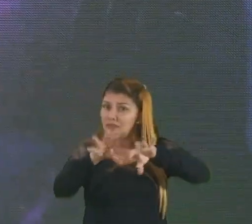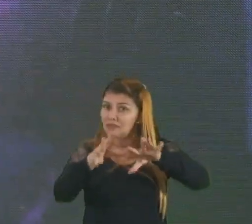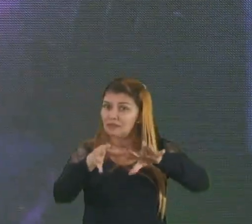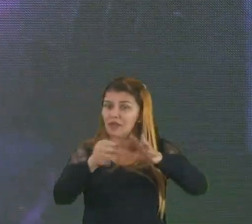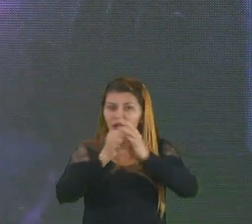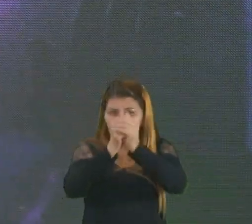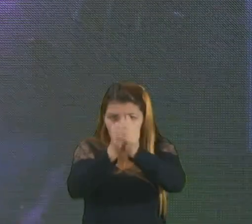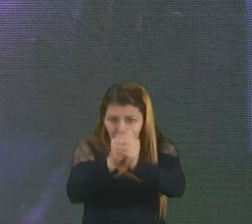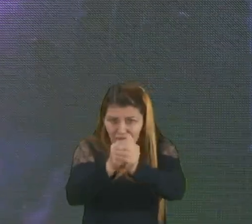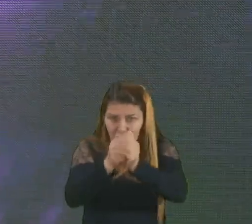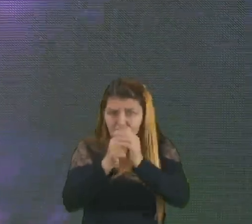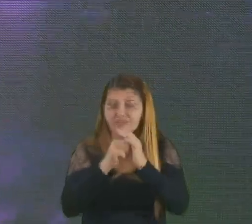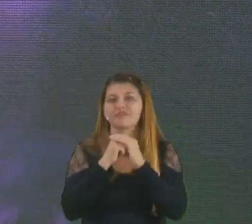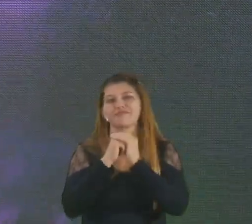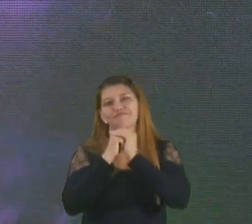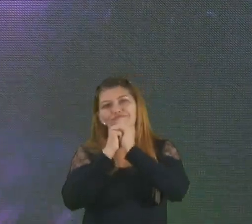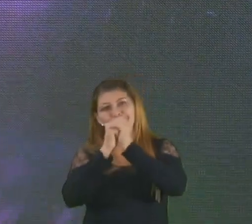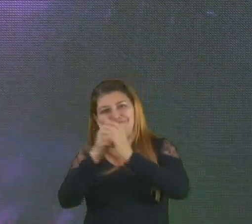Amém duro, né?